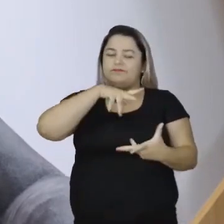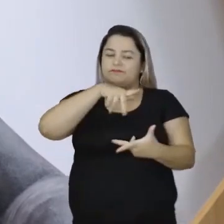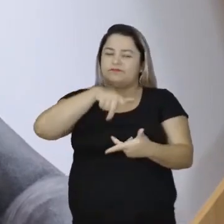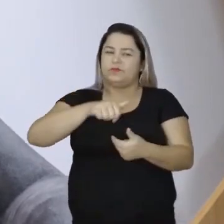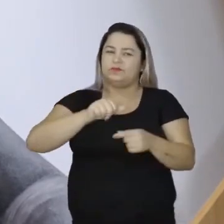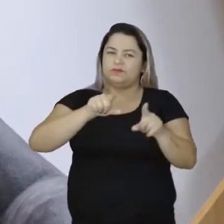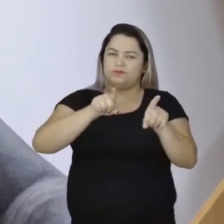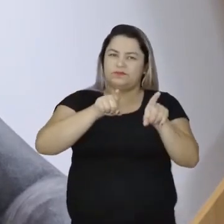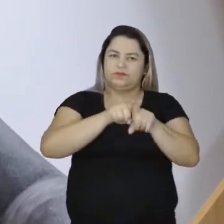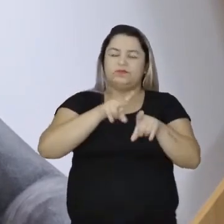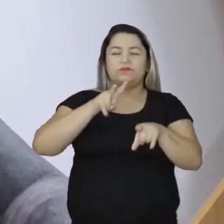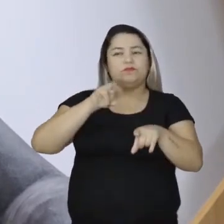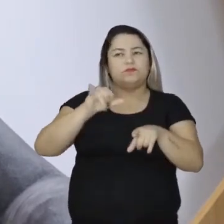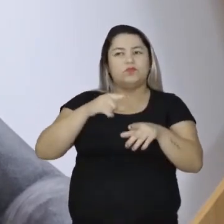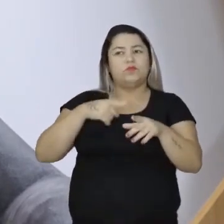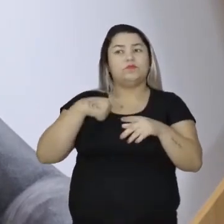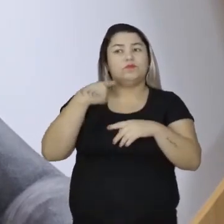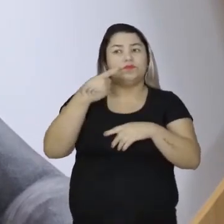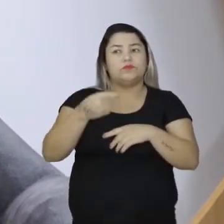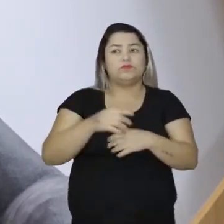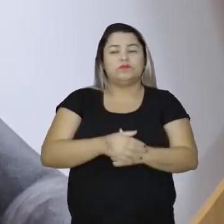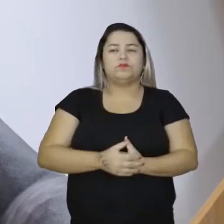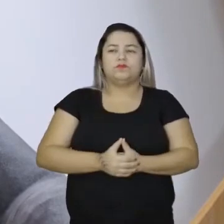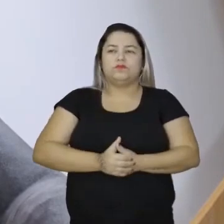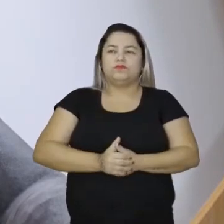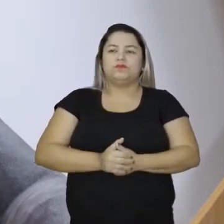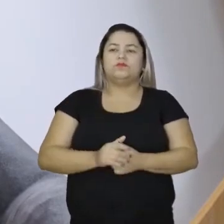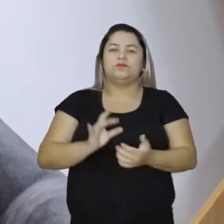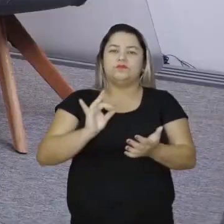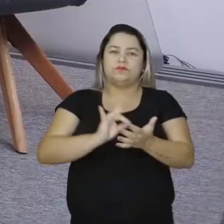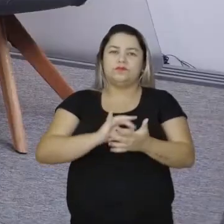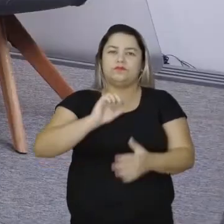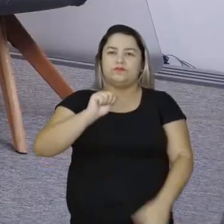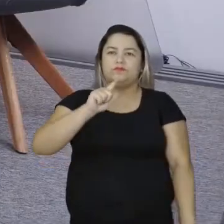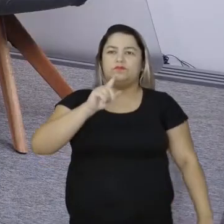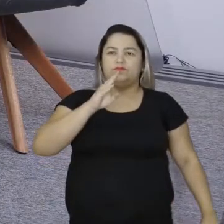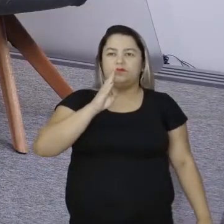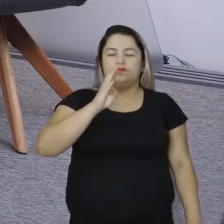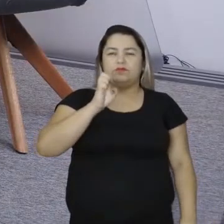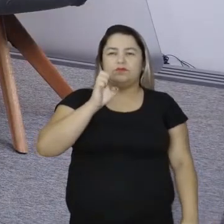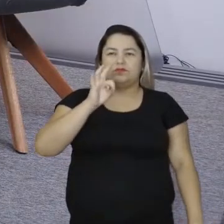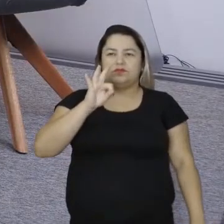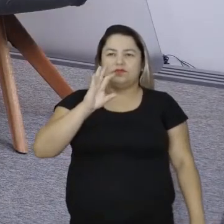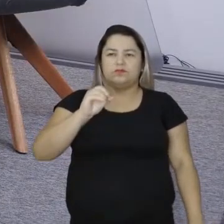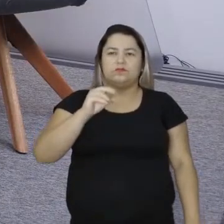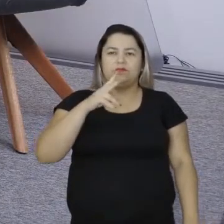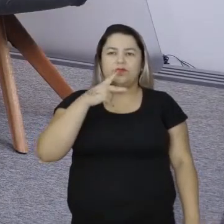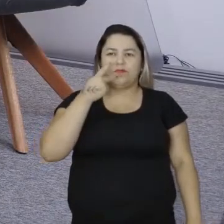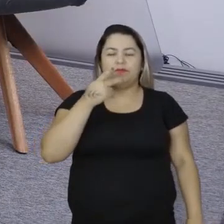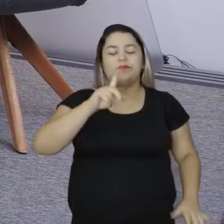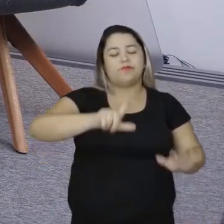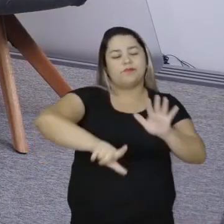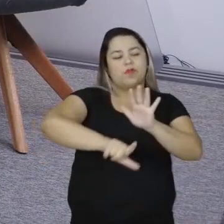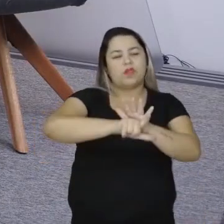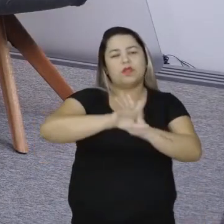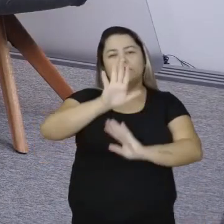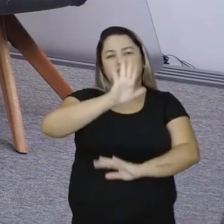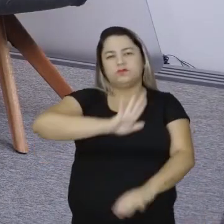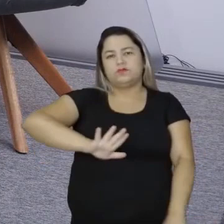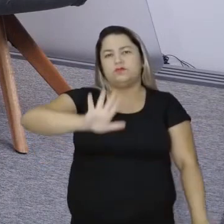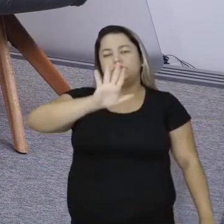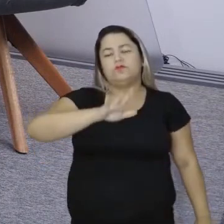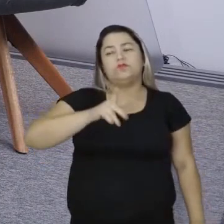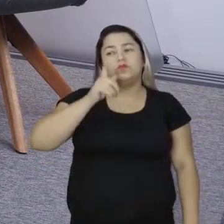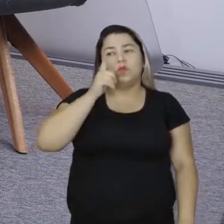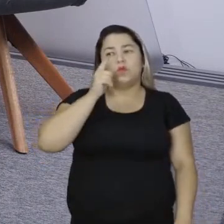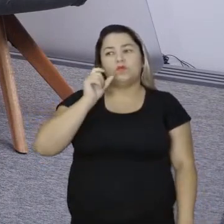que vão estar em curso no próximo período. Com certeza, o Alberto Quironi comenta que também é da lei nacional, né, da lei do